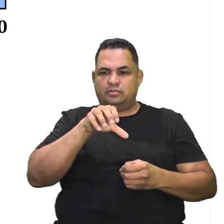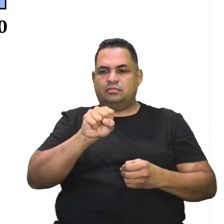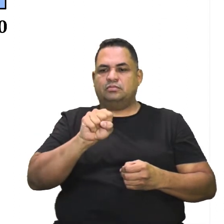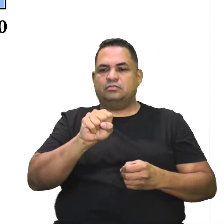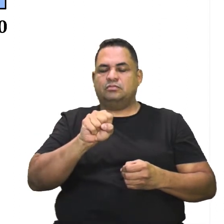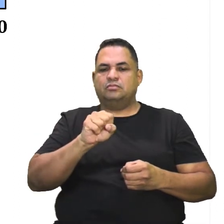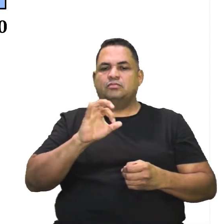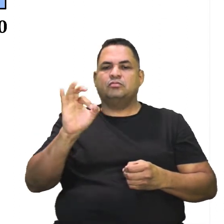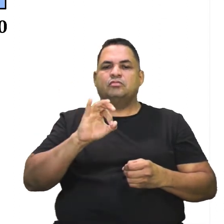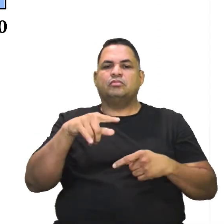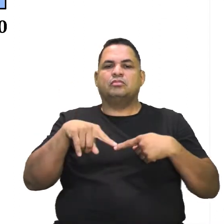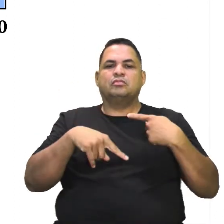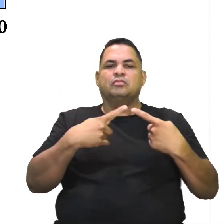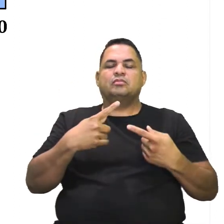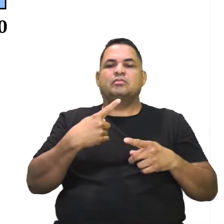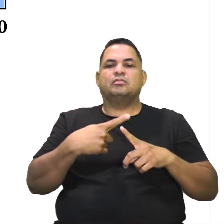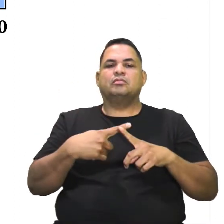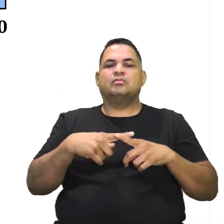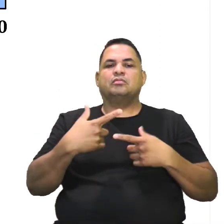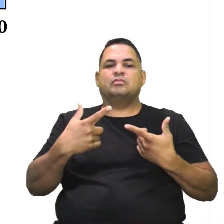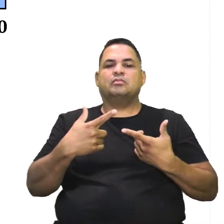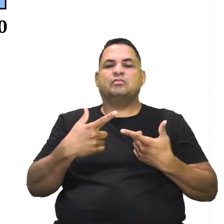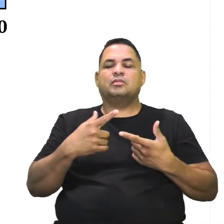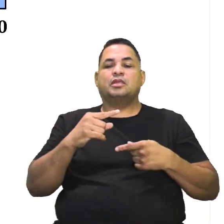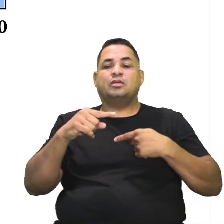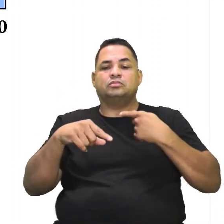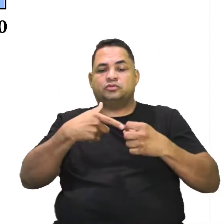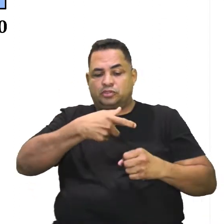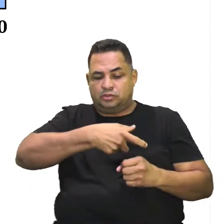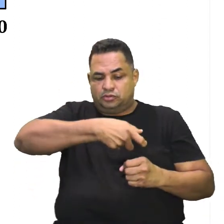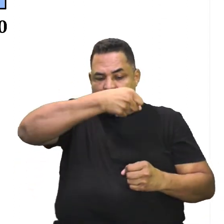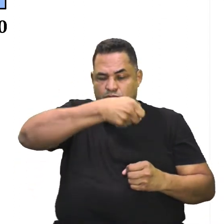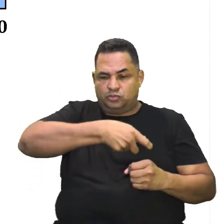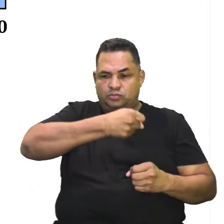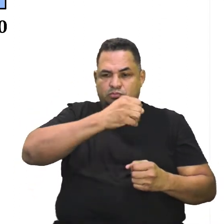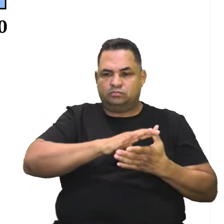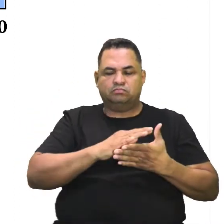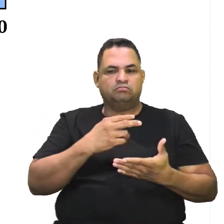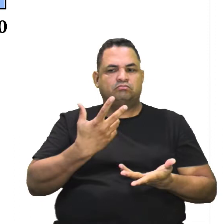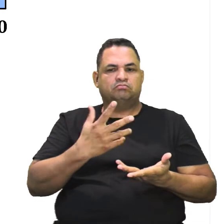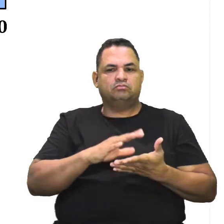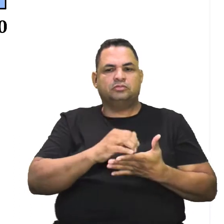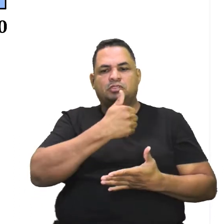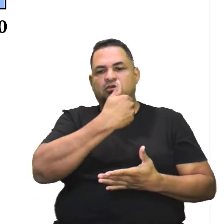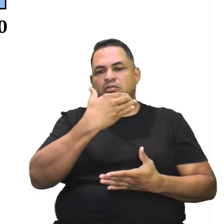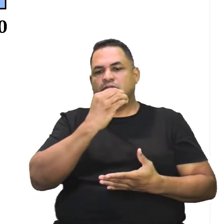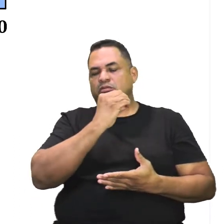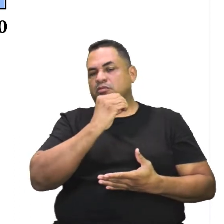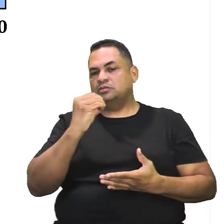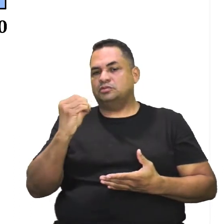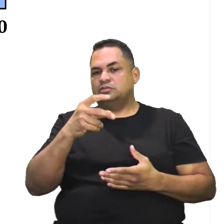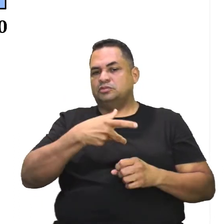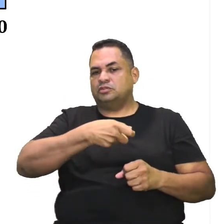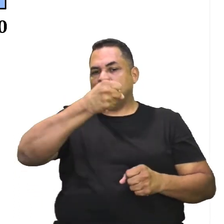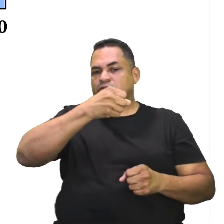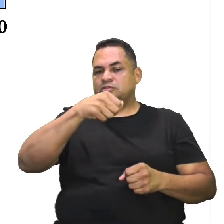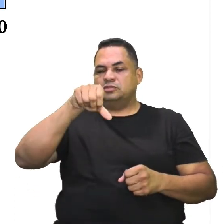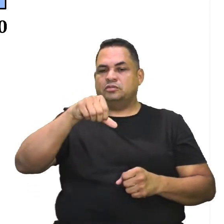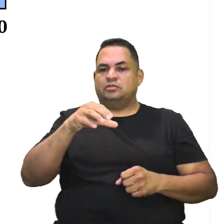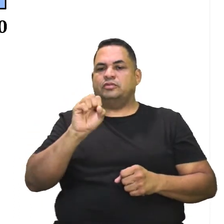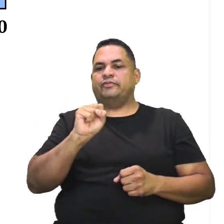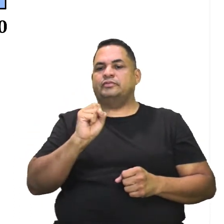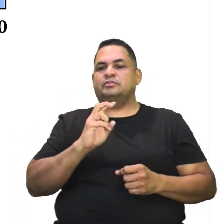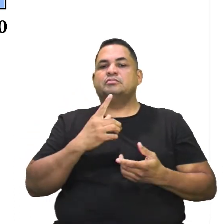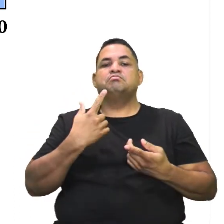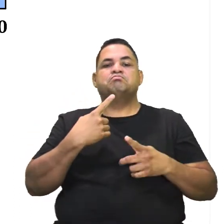aí você percebe por que na outra deu 13%. Na próxima retirada, eu não vou retirar mais de 100, vou retirar de 98. Ah, é porque são